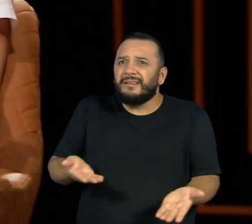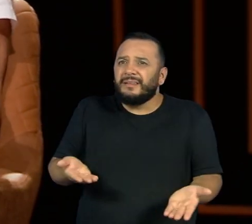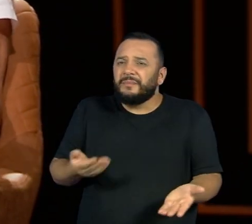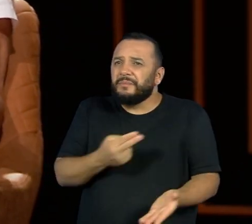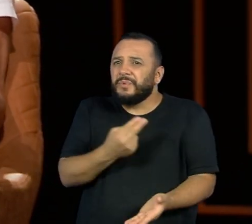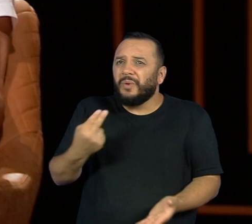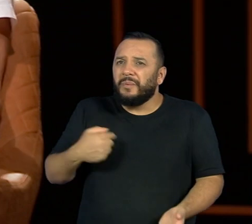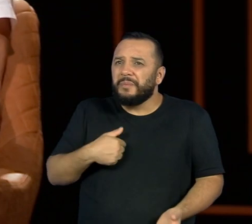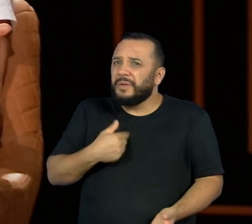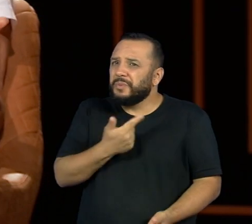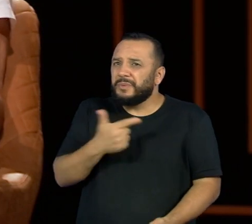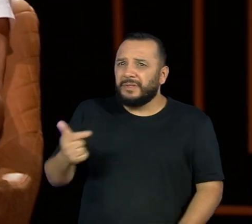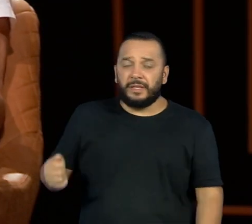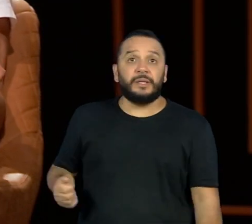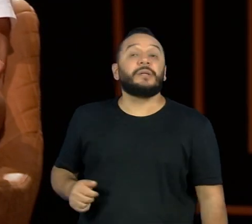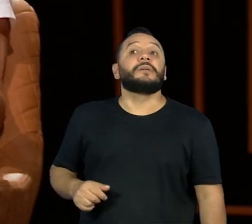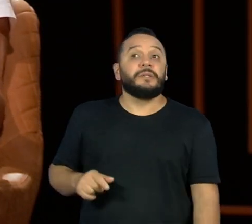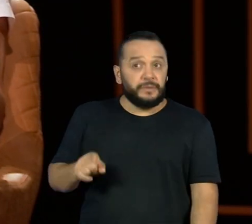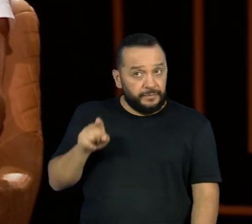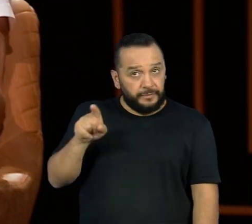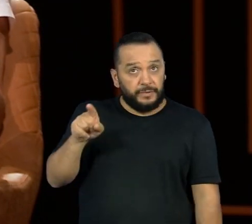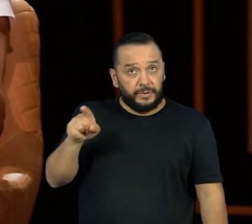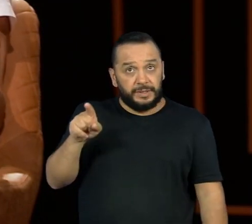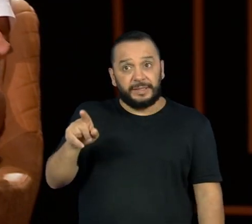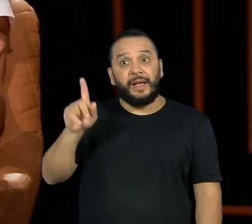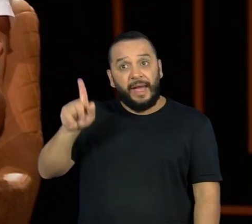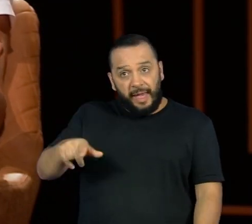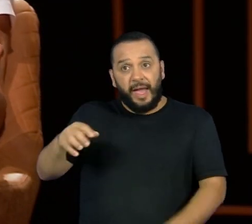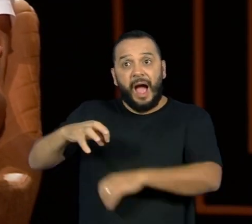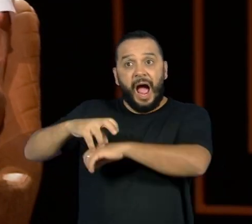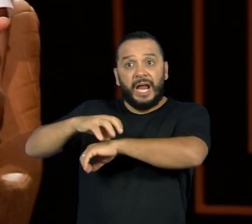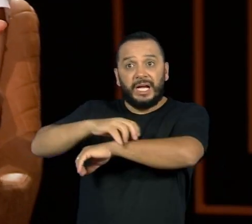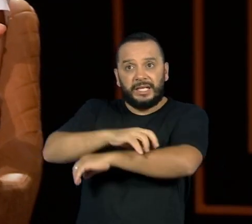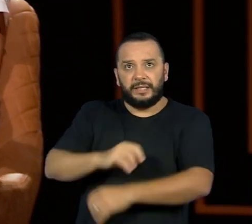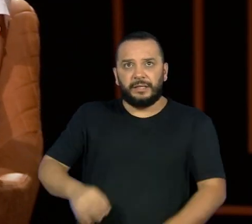que o senhor está falando, né? Ele falou, não, Claricinha, você vai fazer a aranha.